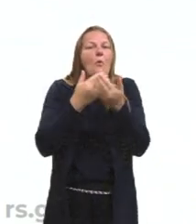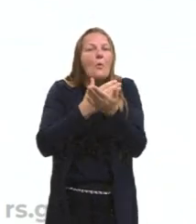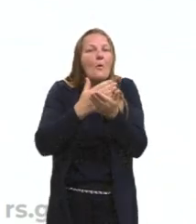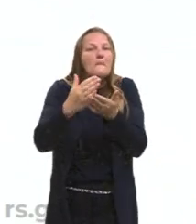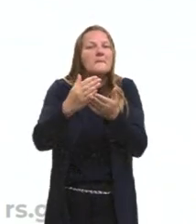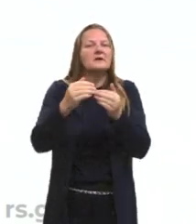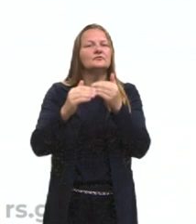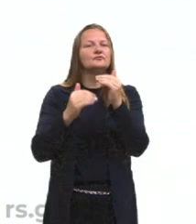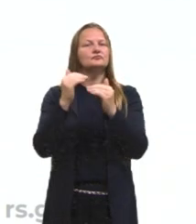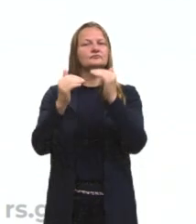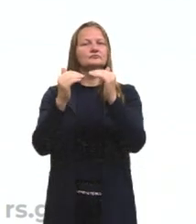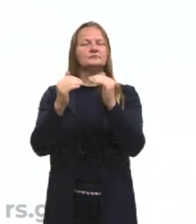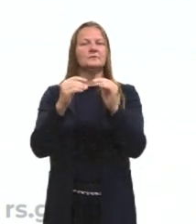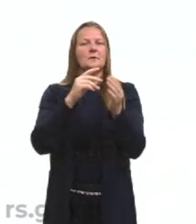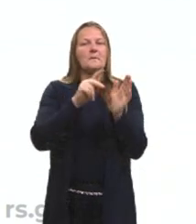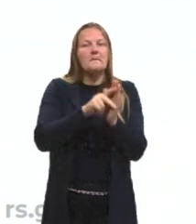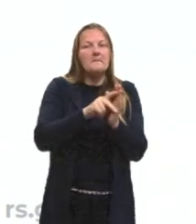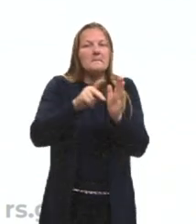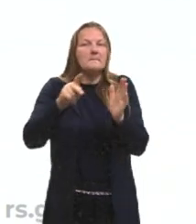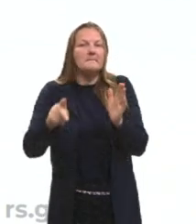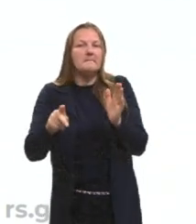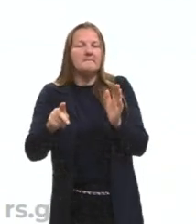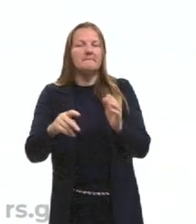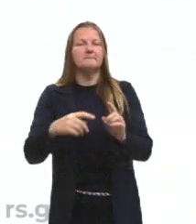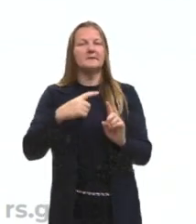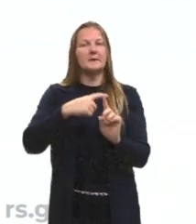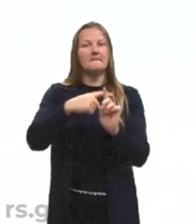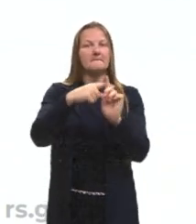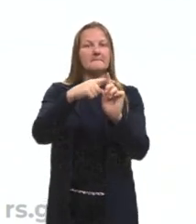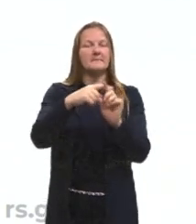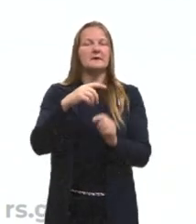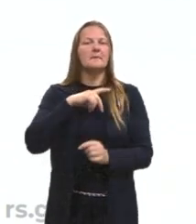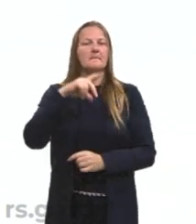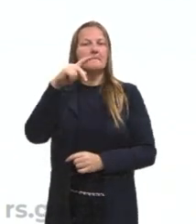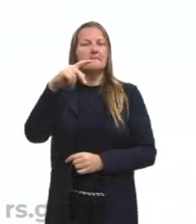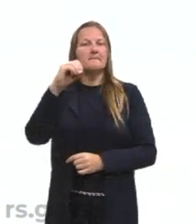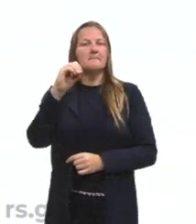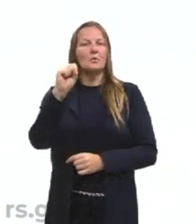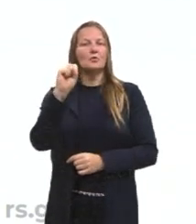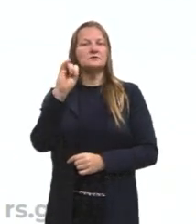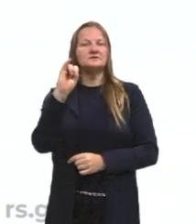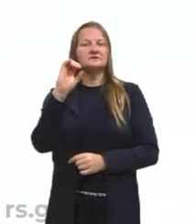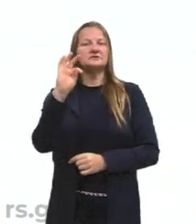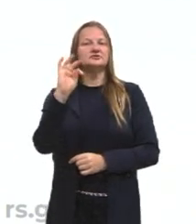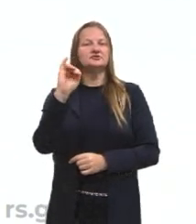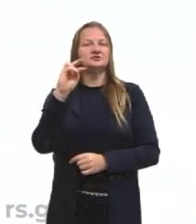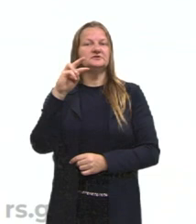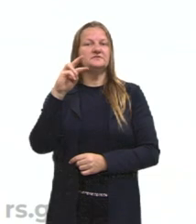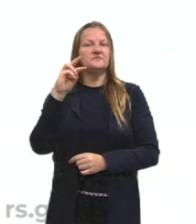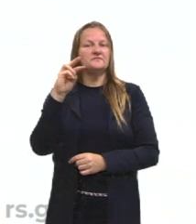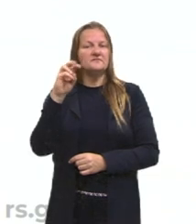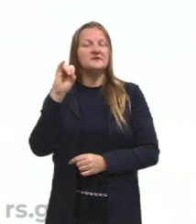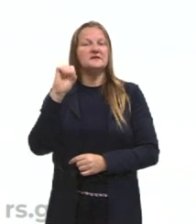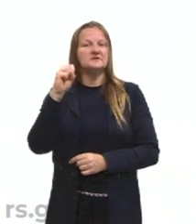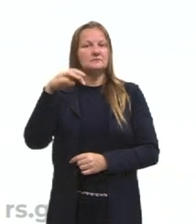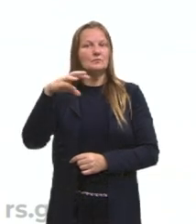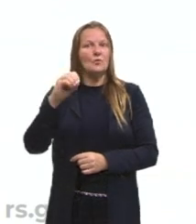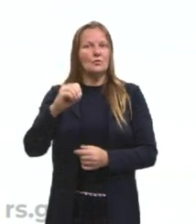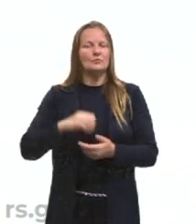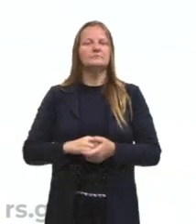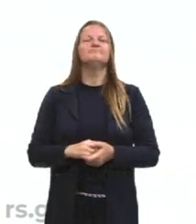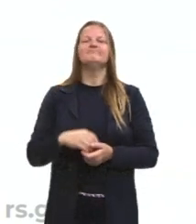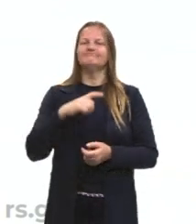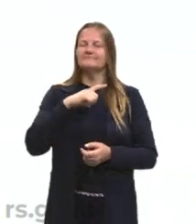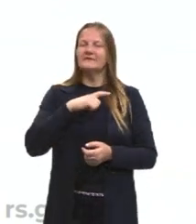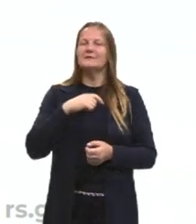expoente nesse período vai ser o positivismo do nosso amigo Augusto conte nós se você revisitar as aulas